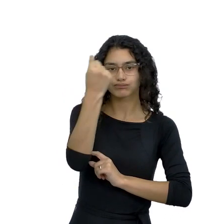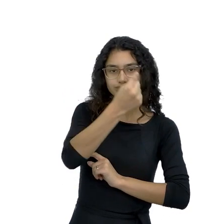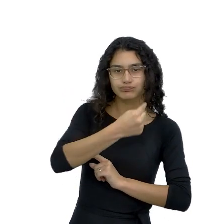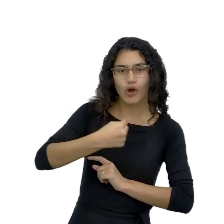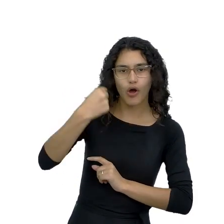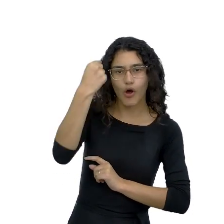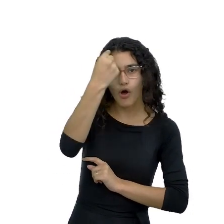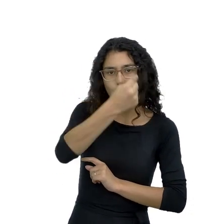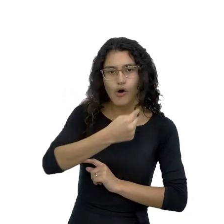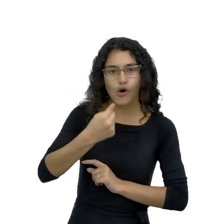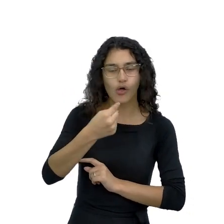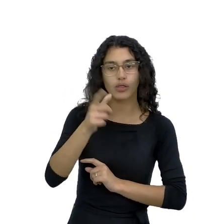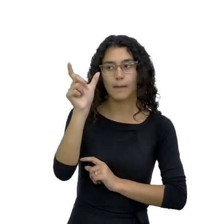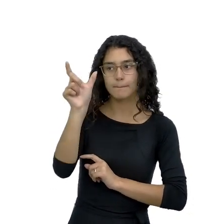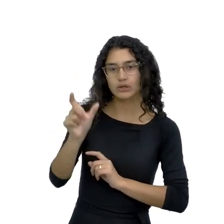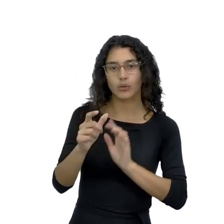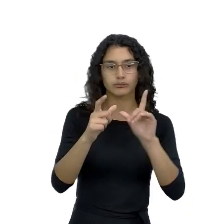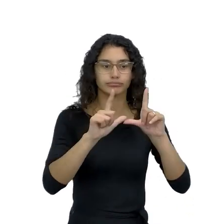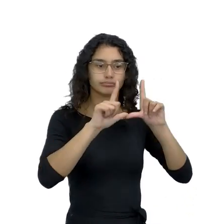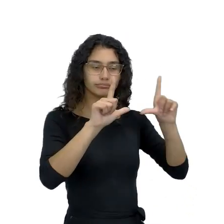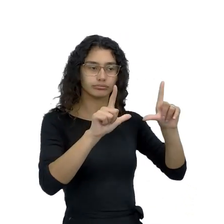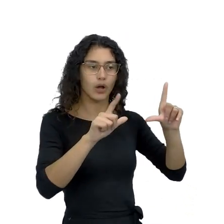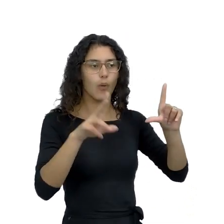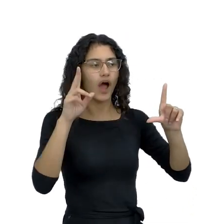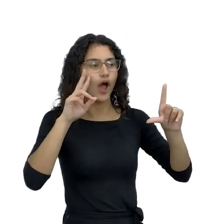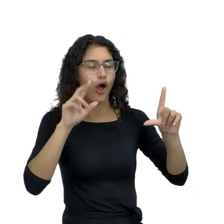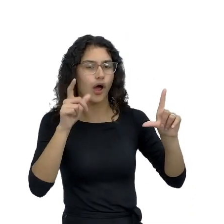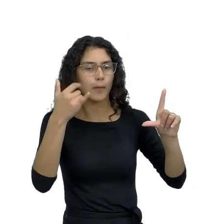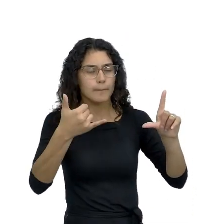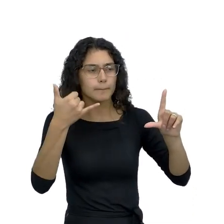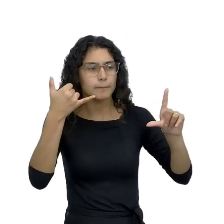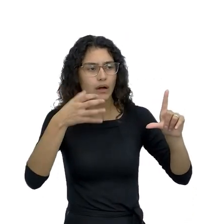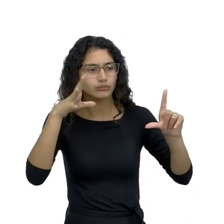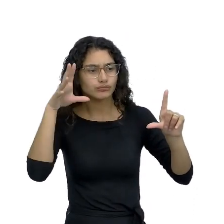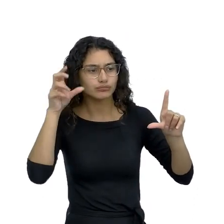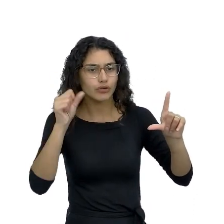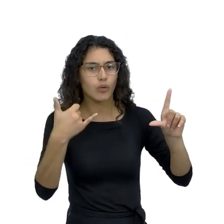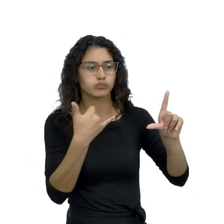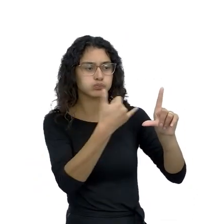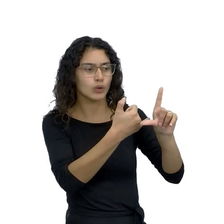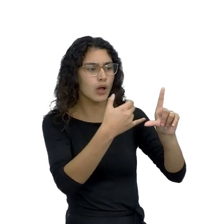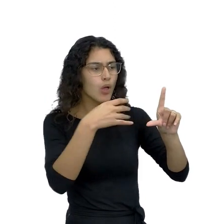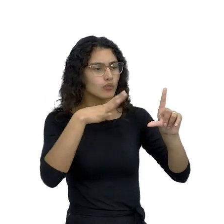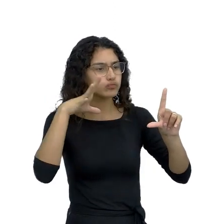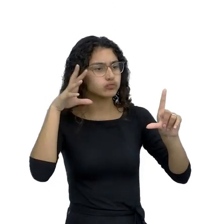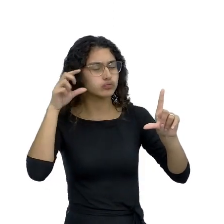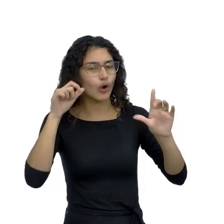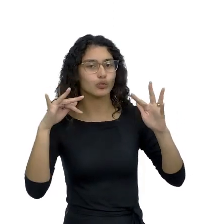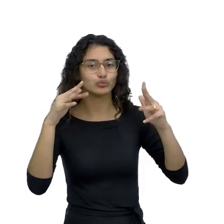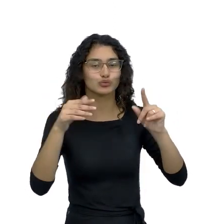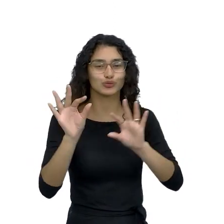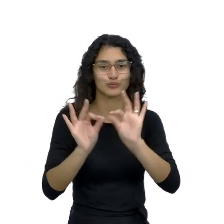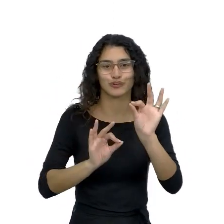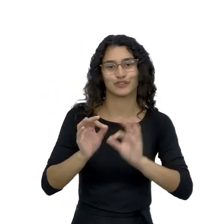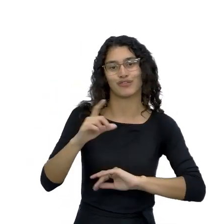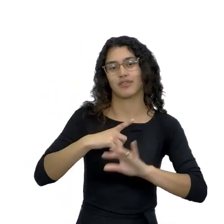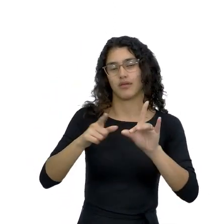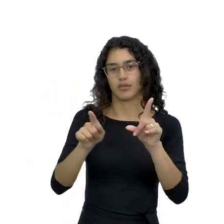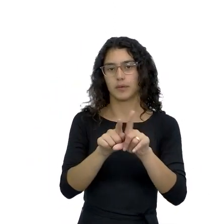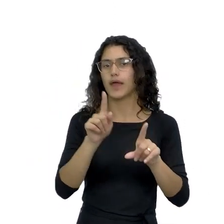da pessoa com a história daquela pessoa e tudo que aquela pessoa traz para esse projeto. É um